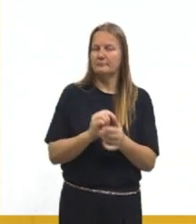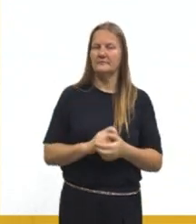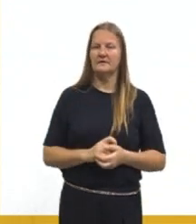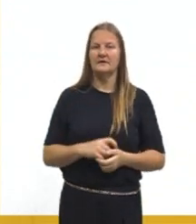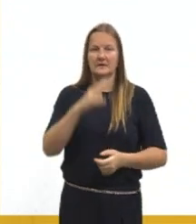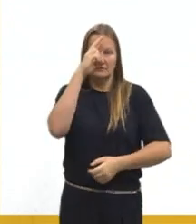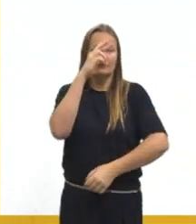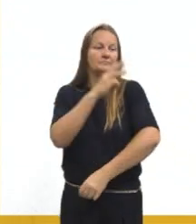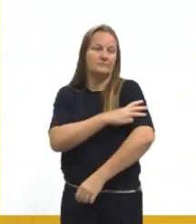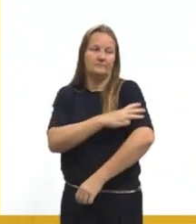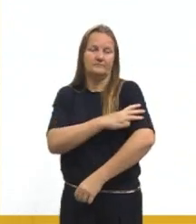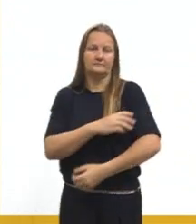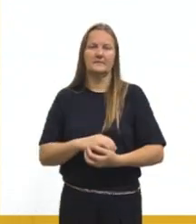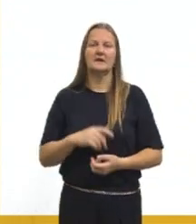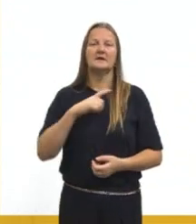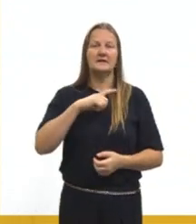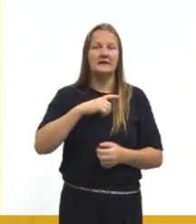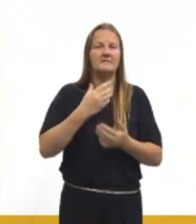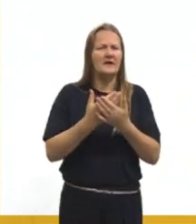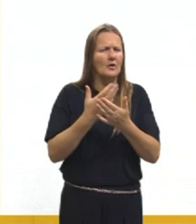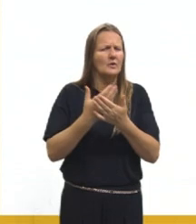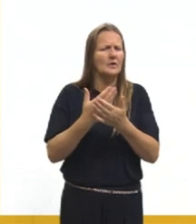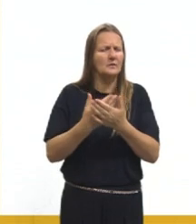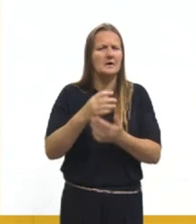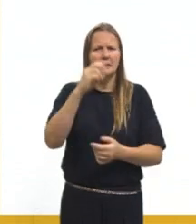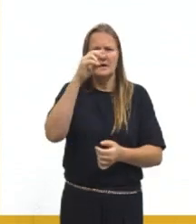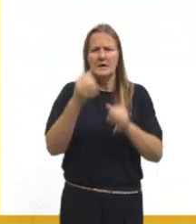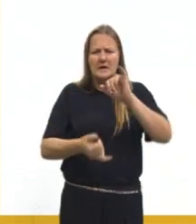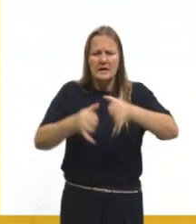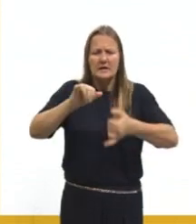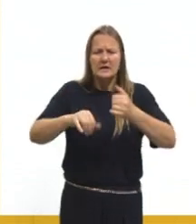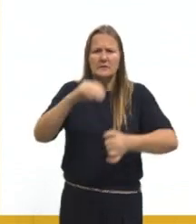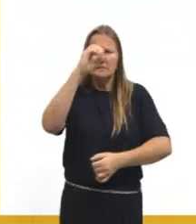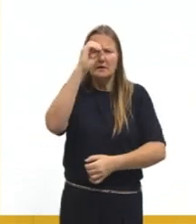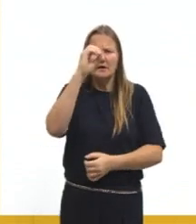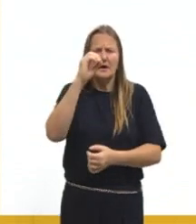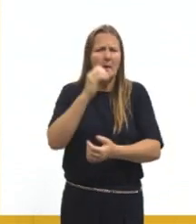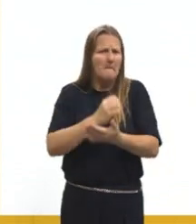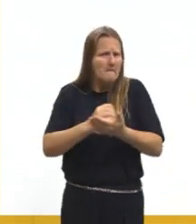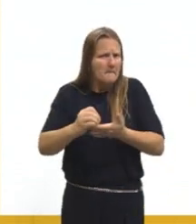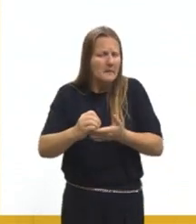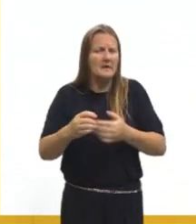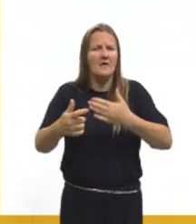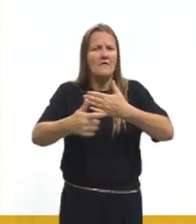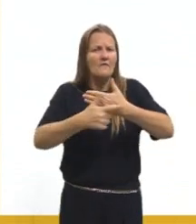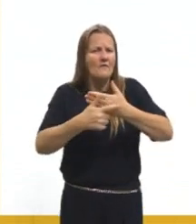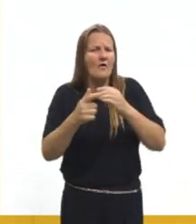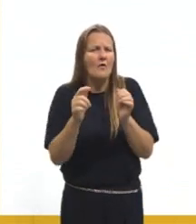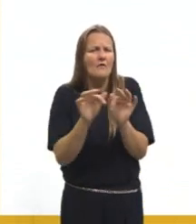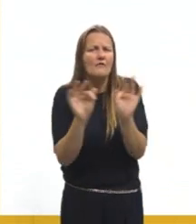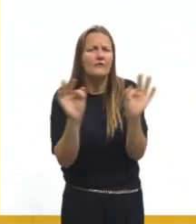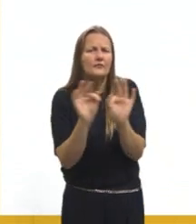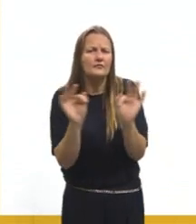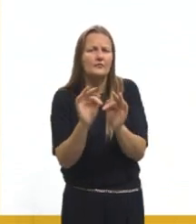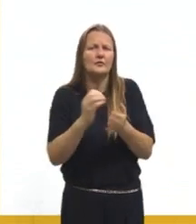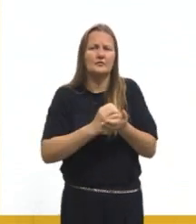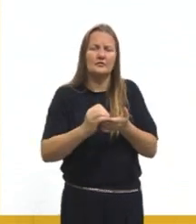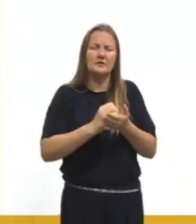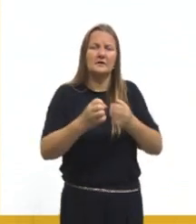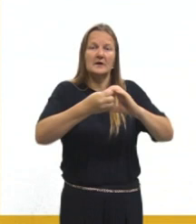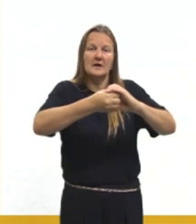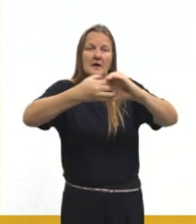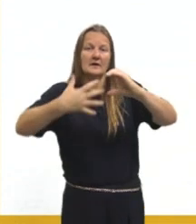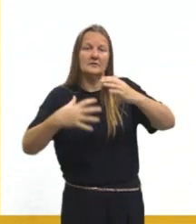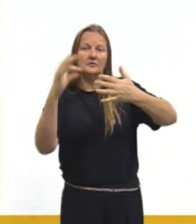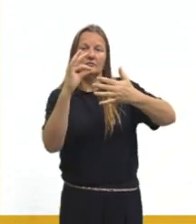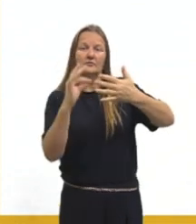no terceiro ano nós tivemos muitas aulas aqui de química orgânica de todas as funções orgânicas e suas características e